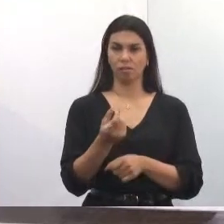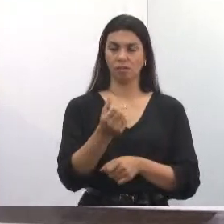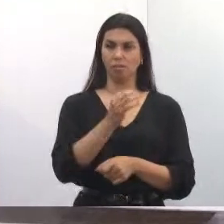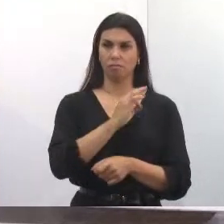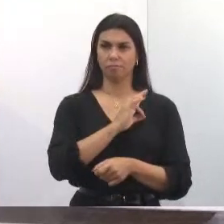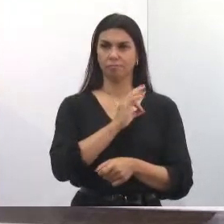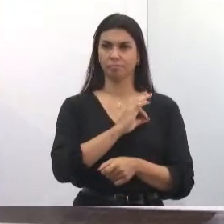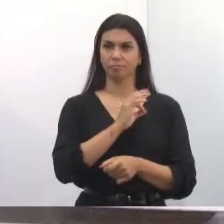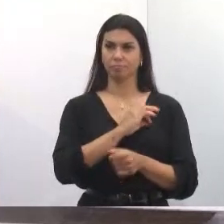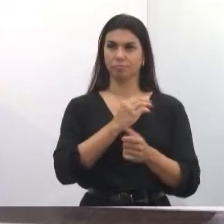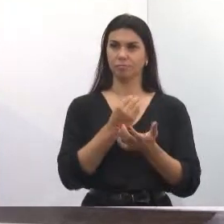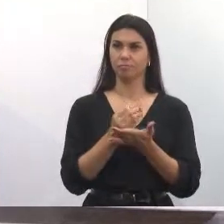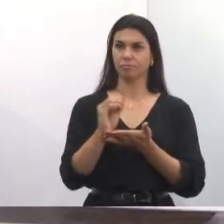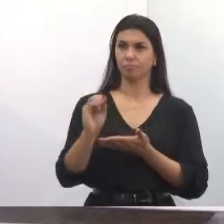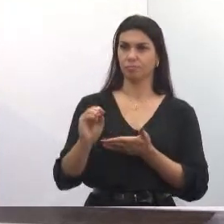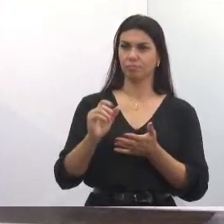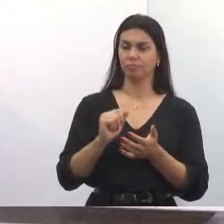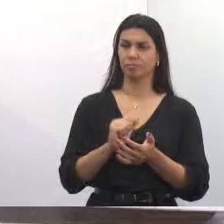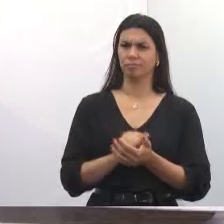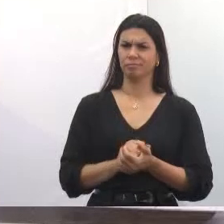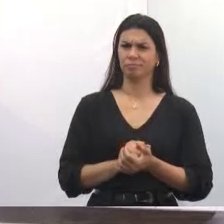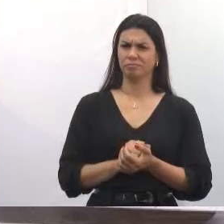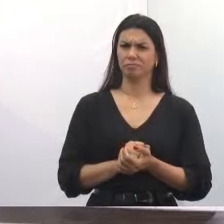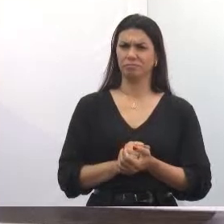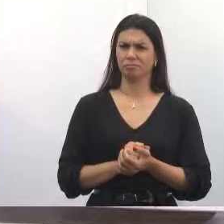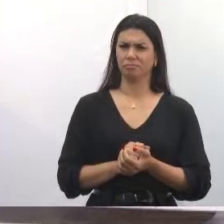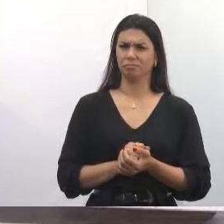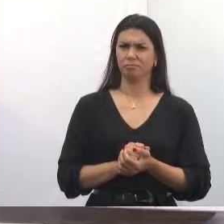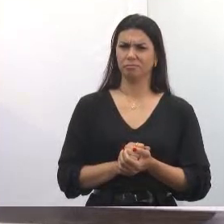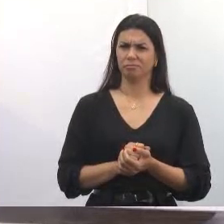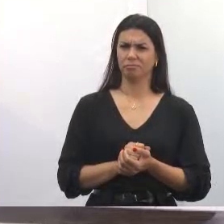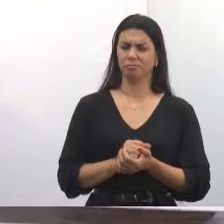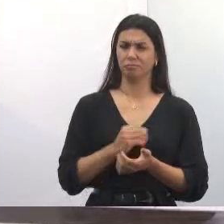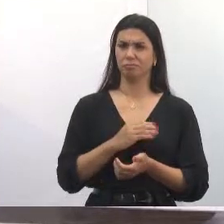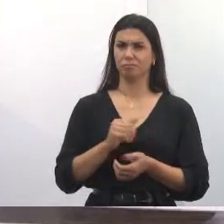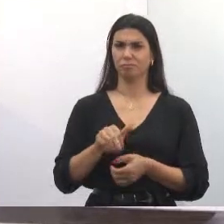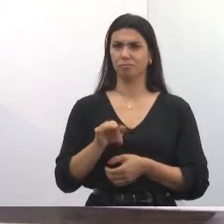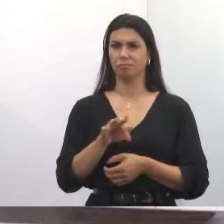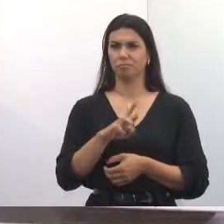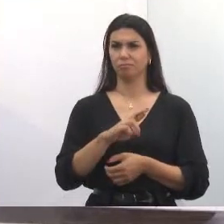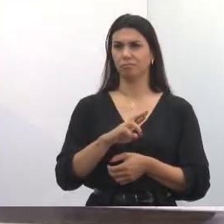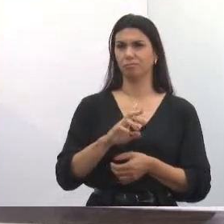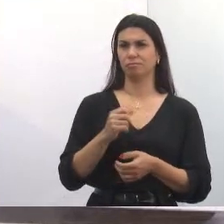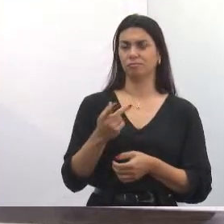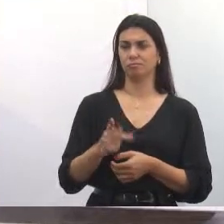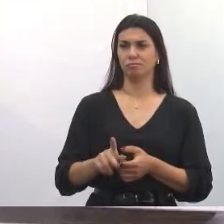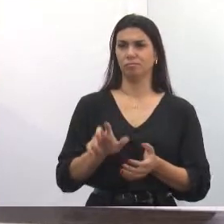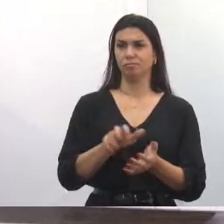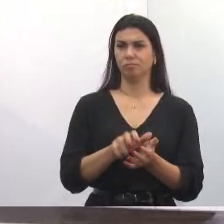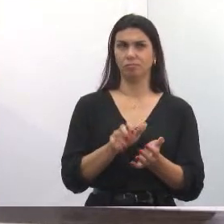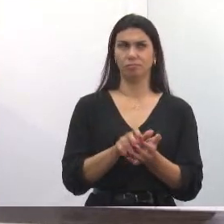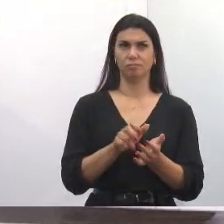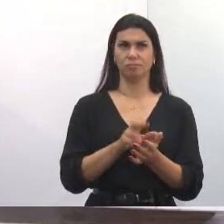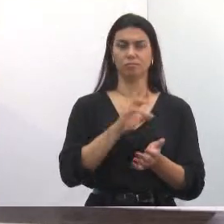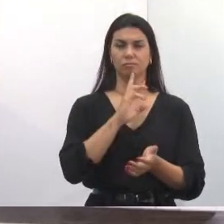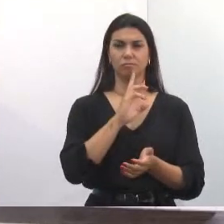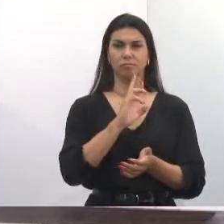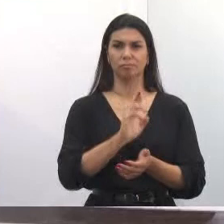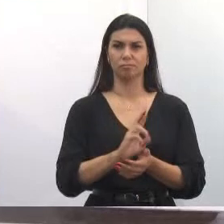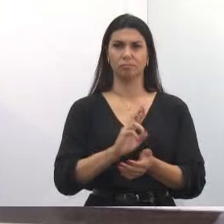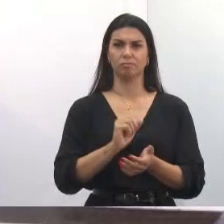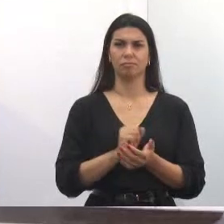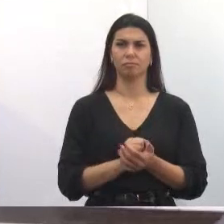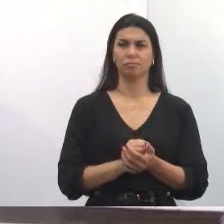para a estampar os cofres do Poder Executivo Municipal de Jacareí. Resposta, conforme descrito